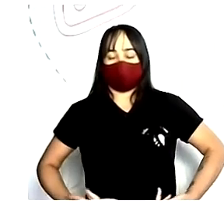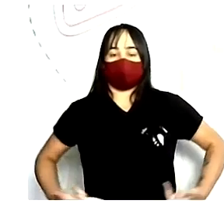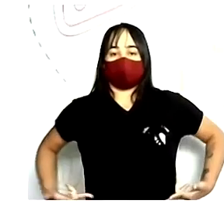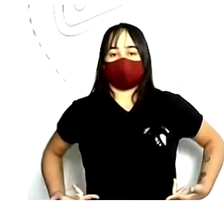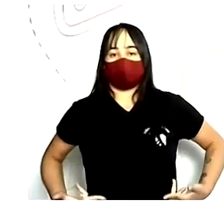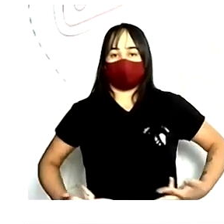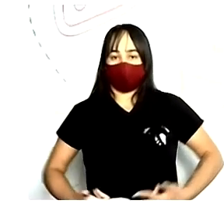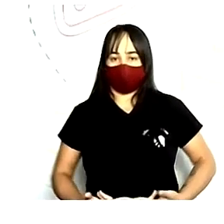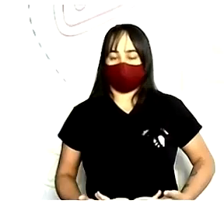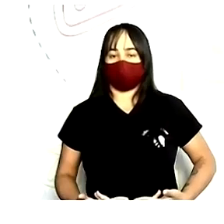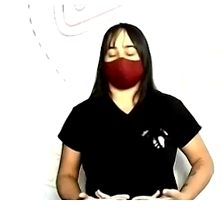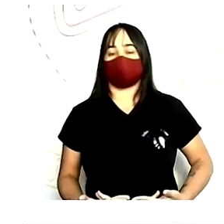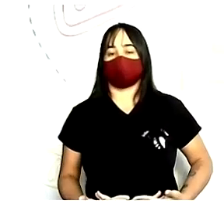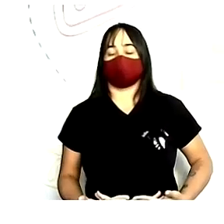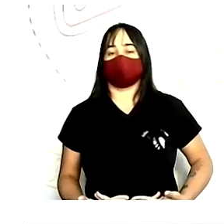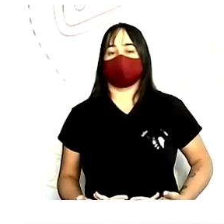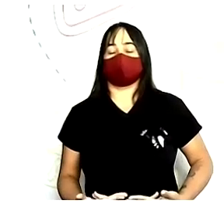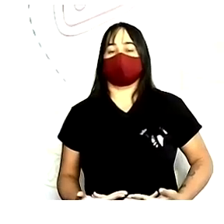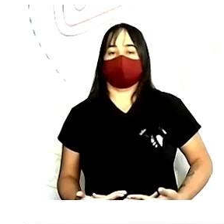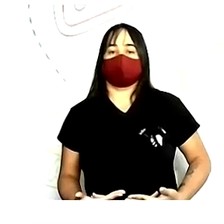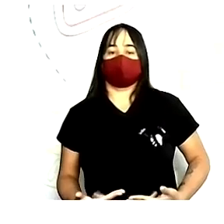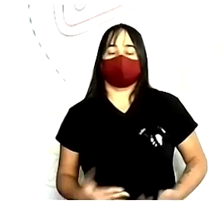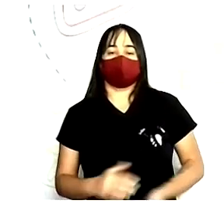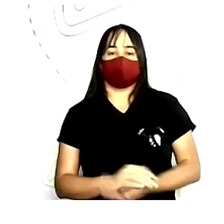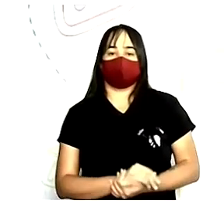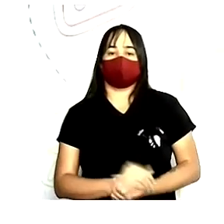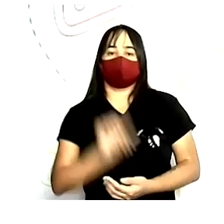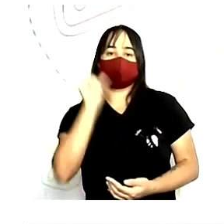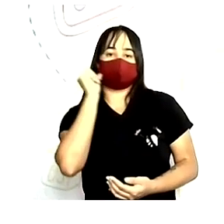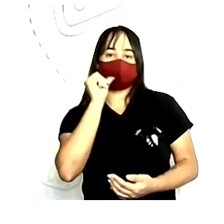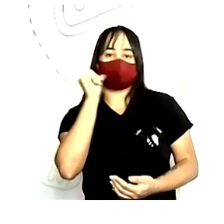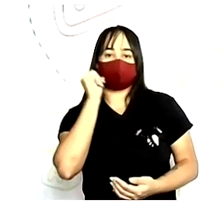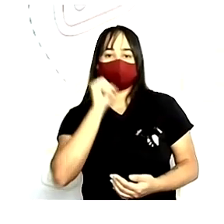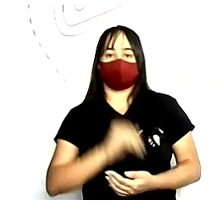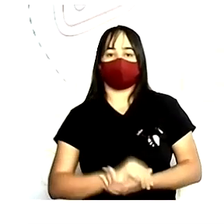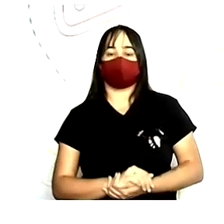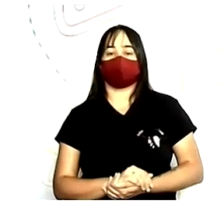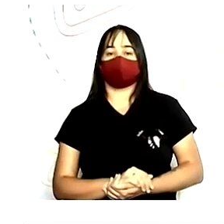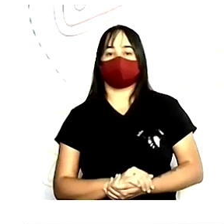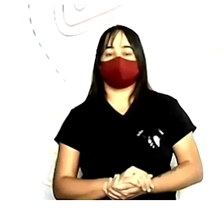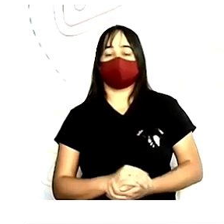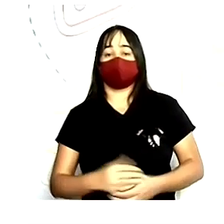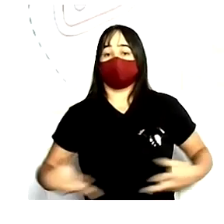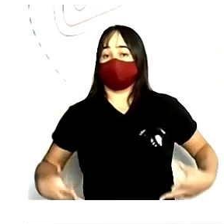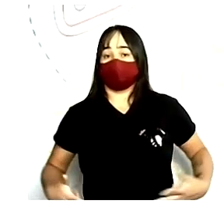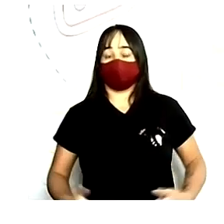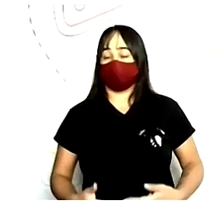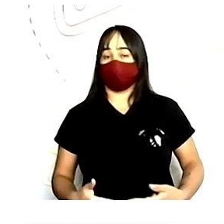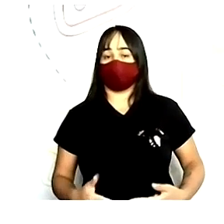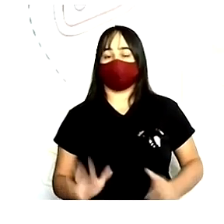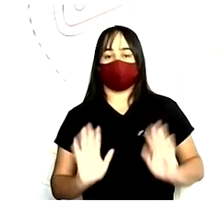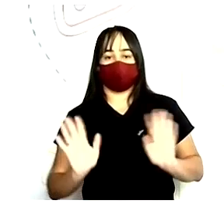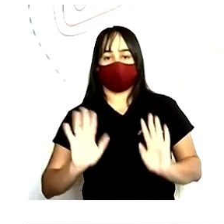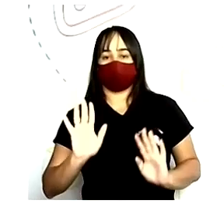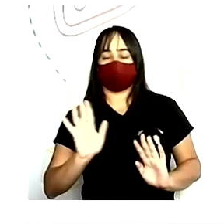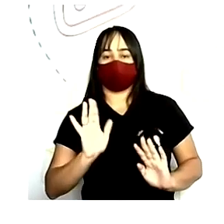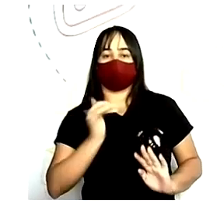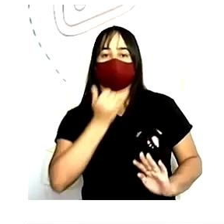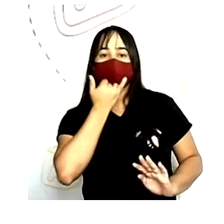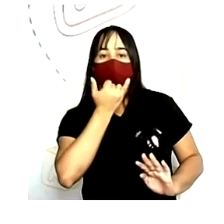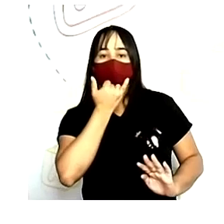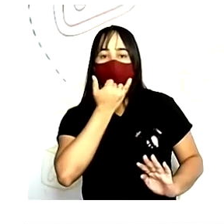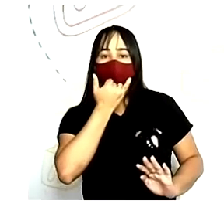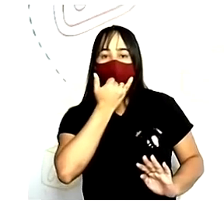Vai ser cortada ali para o quê? Para não passar os espermatozoides. Cortada não, perdoe. Vai ser fechada. Eles vão usar através da